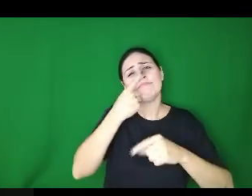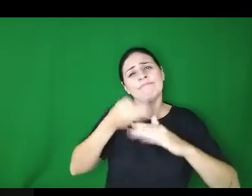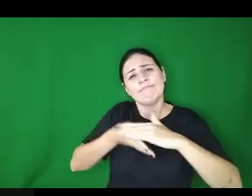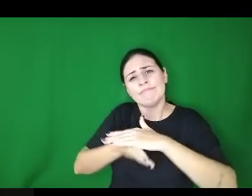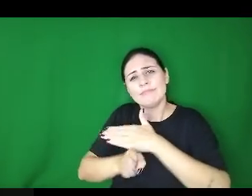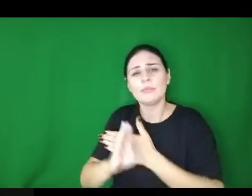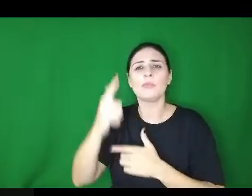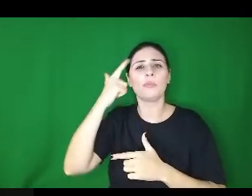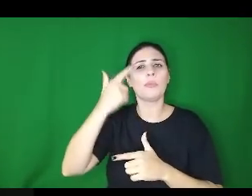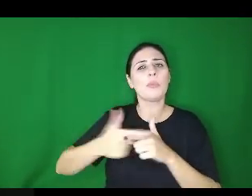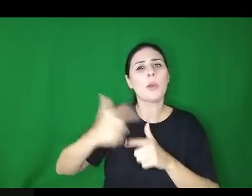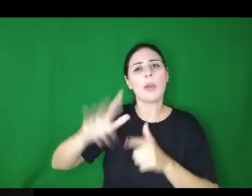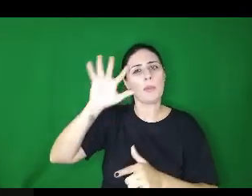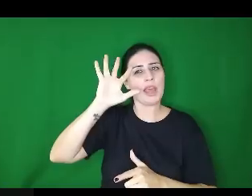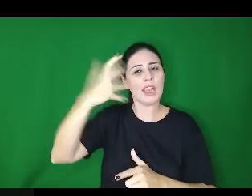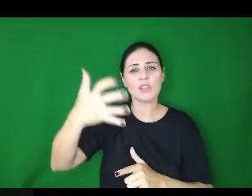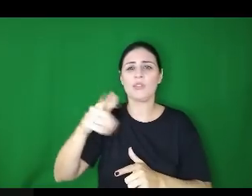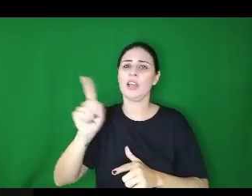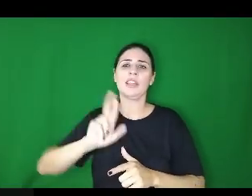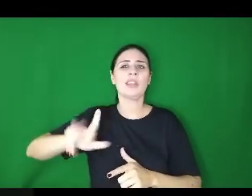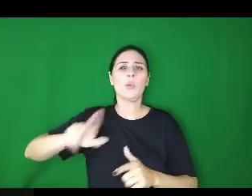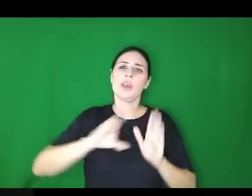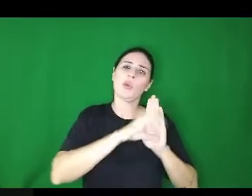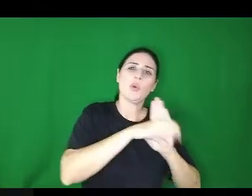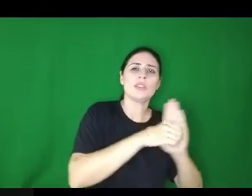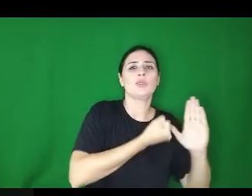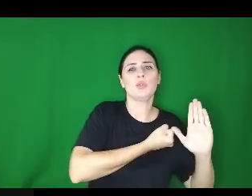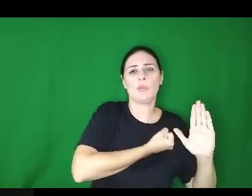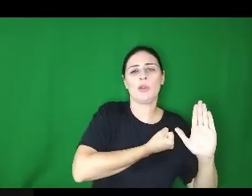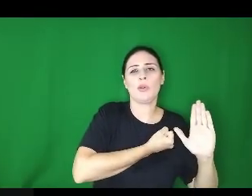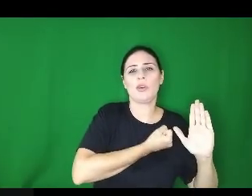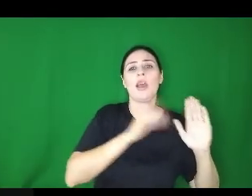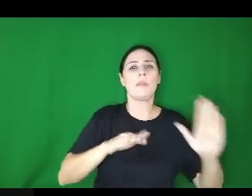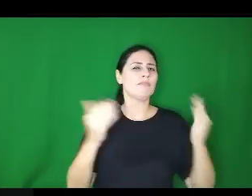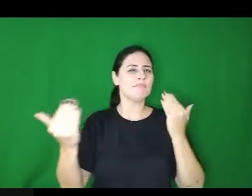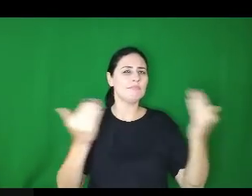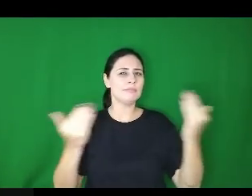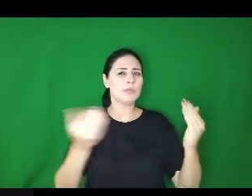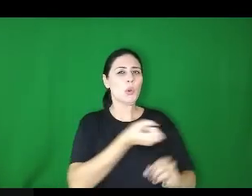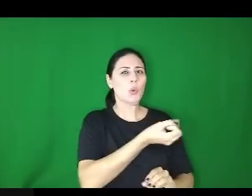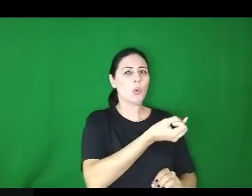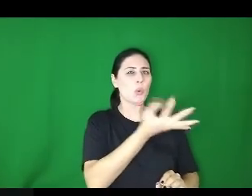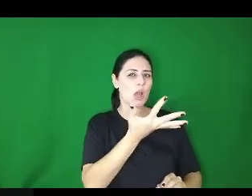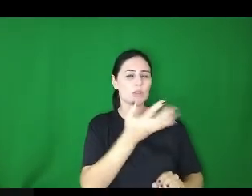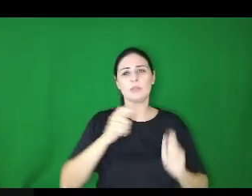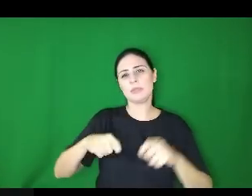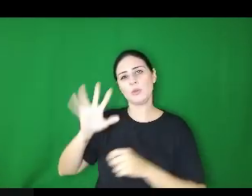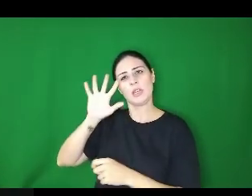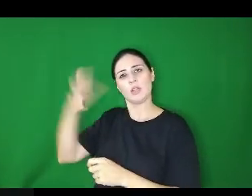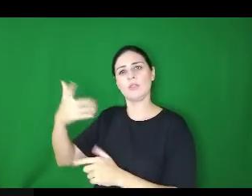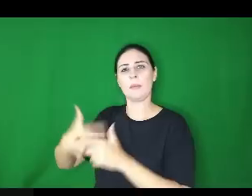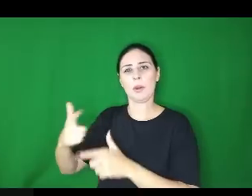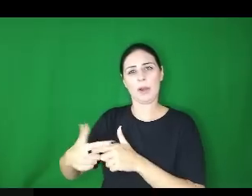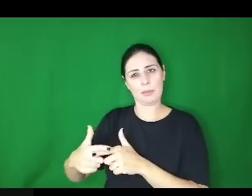ela já se apropria do sistema de escrita, a relação grafema-fonema